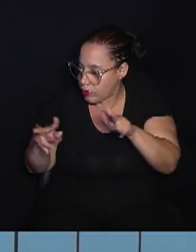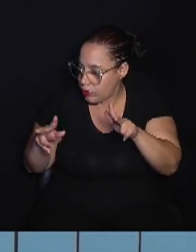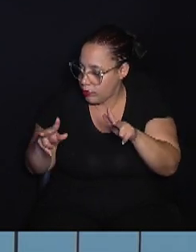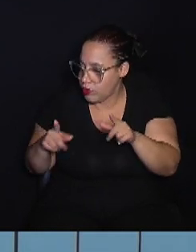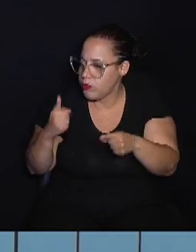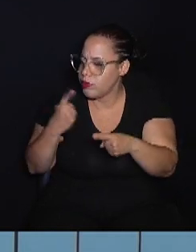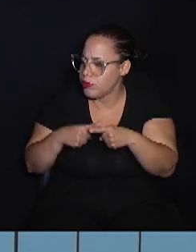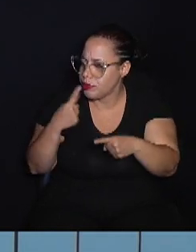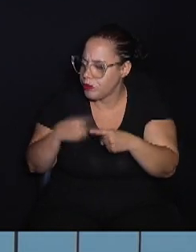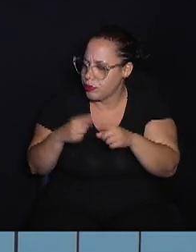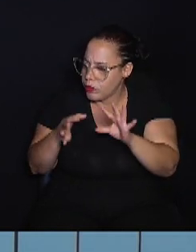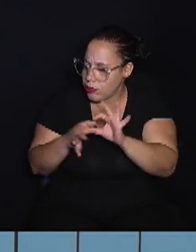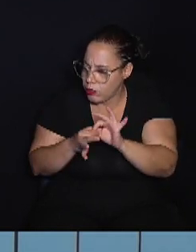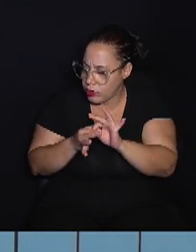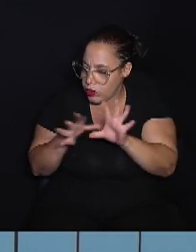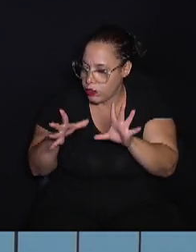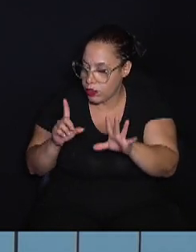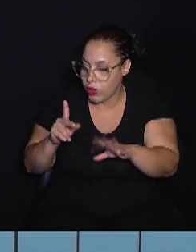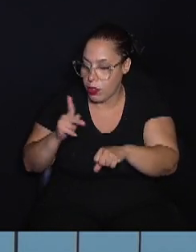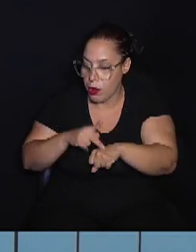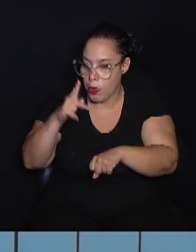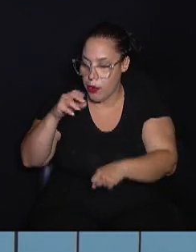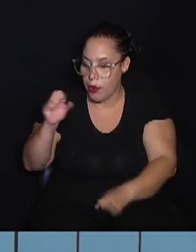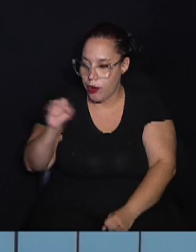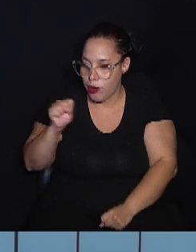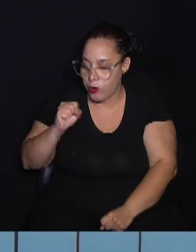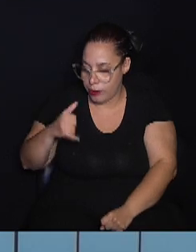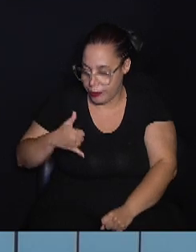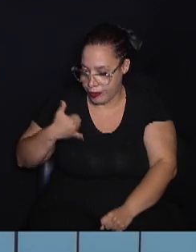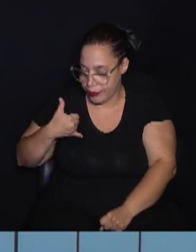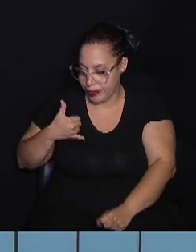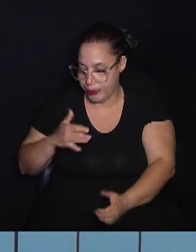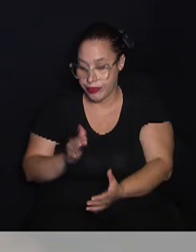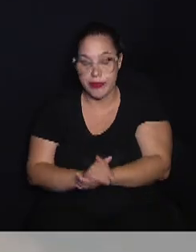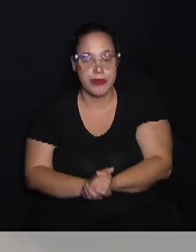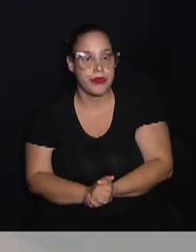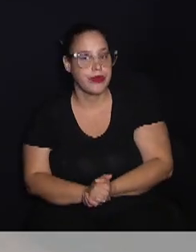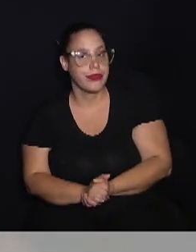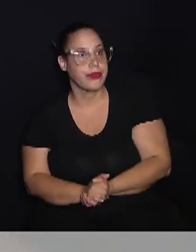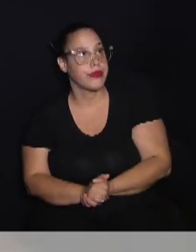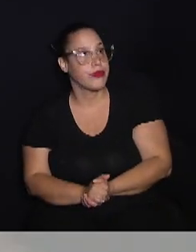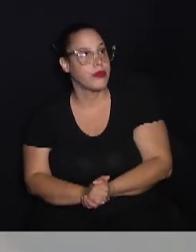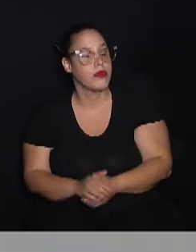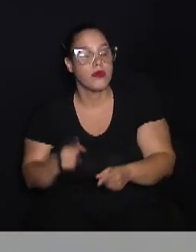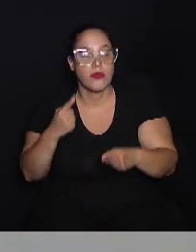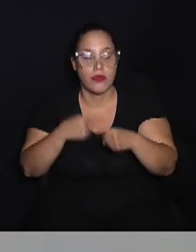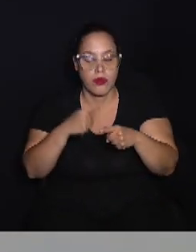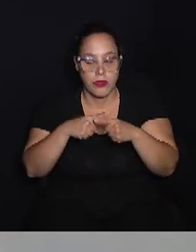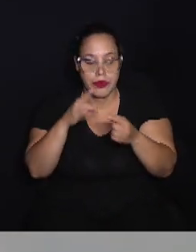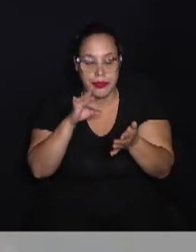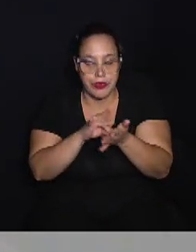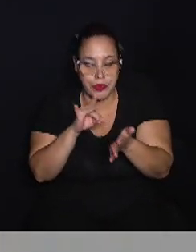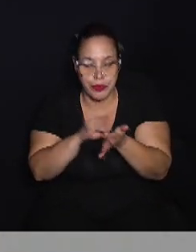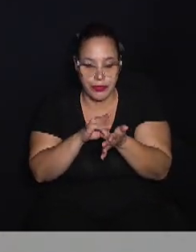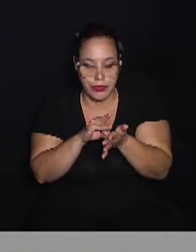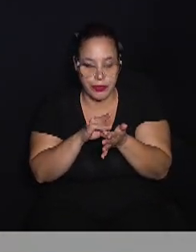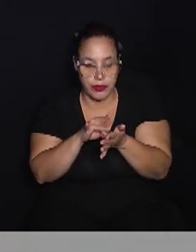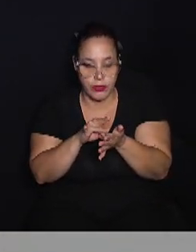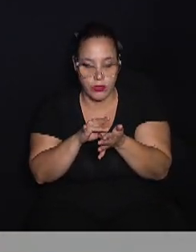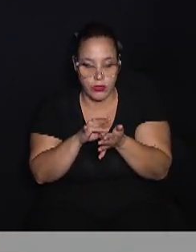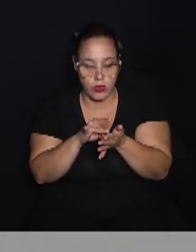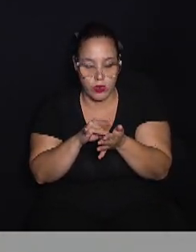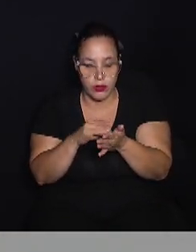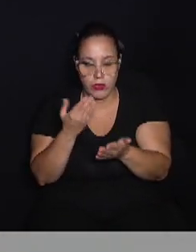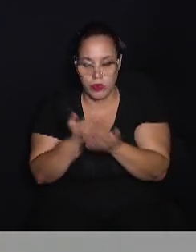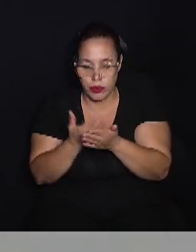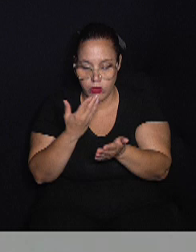por que é liberado só após os 8 anos de idade é porque na verdade a os estudos